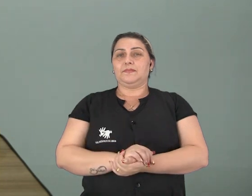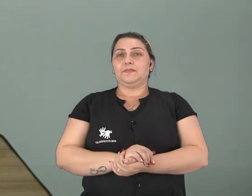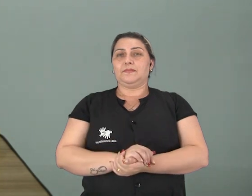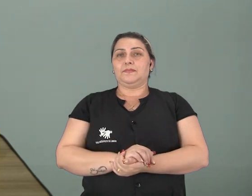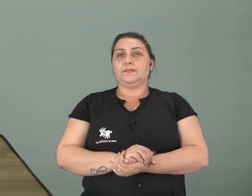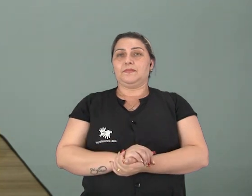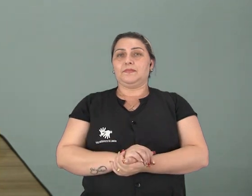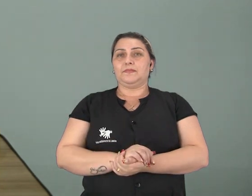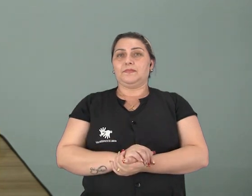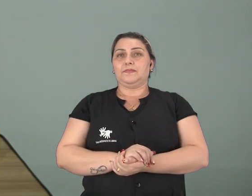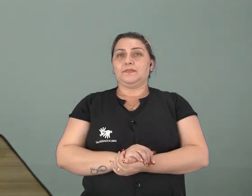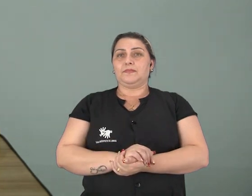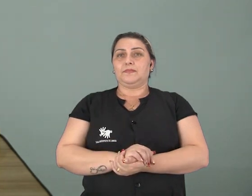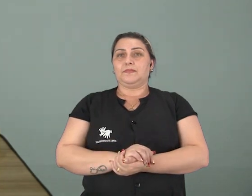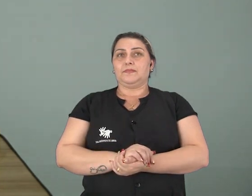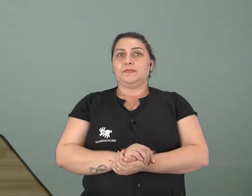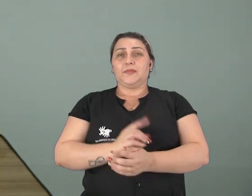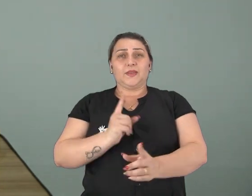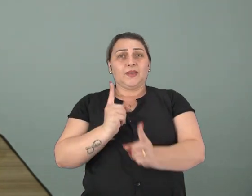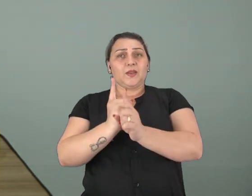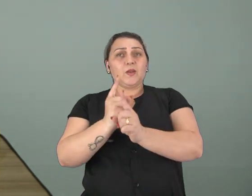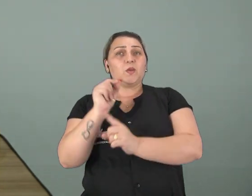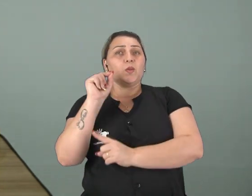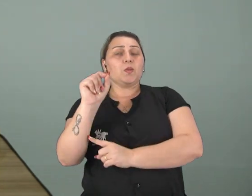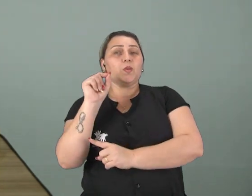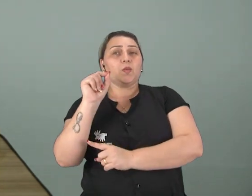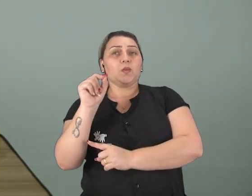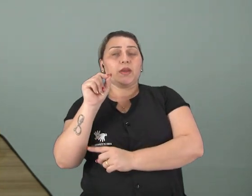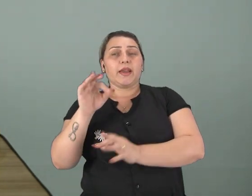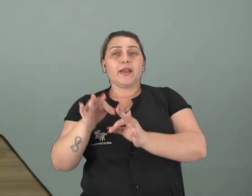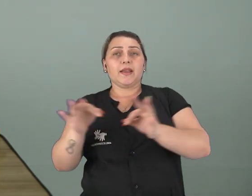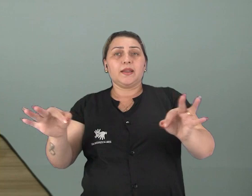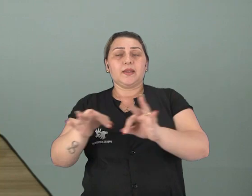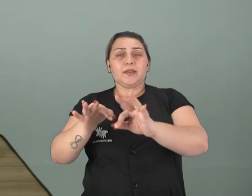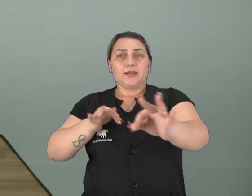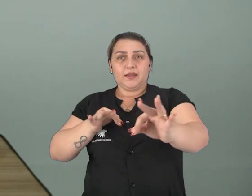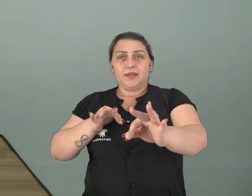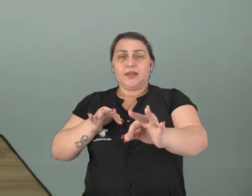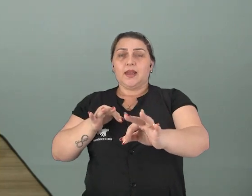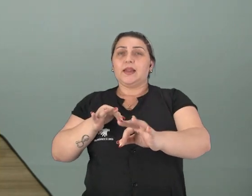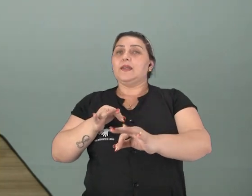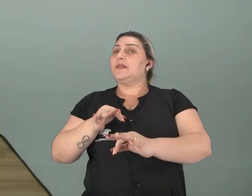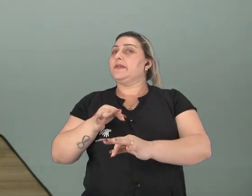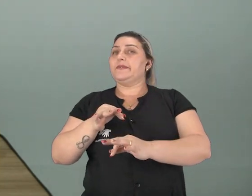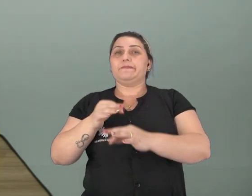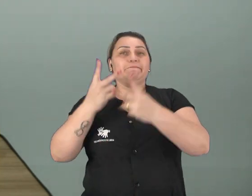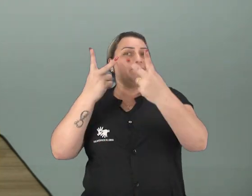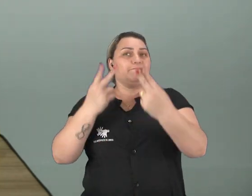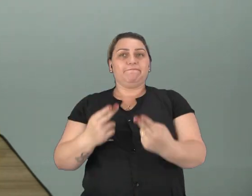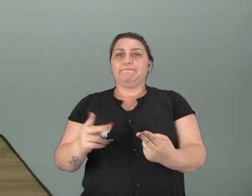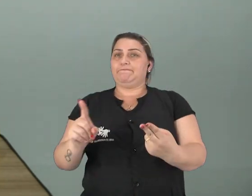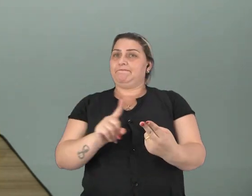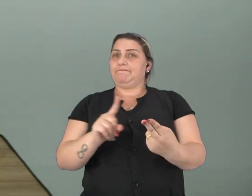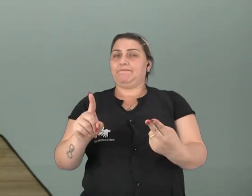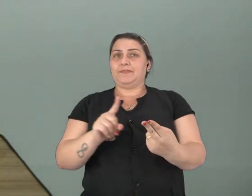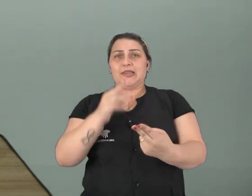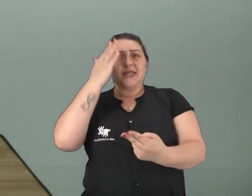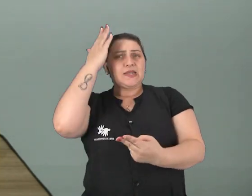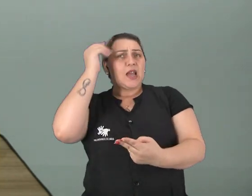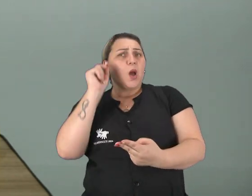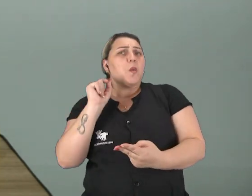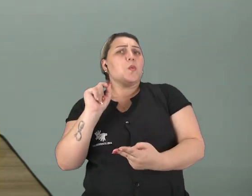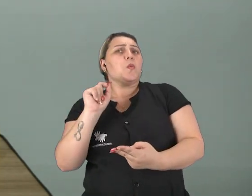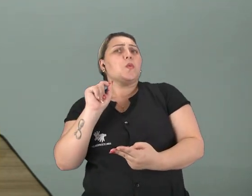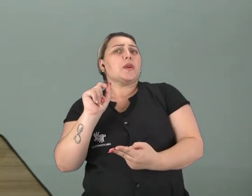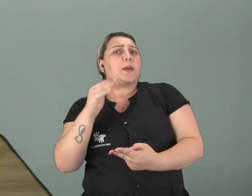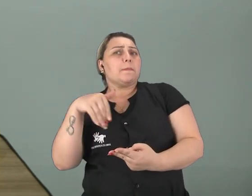Então, eles descobriram o quê? Que as medidas, elas não são iguais. E sabe o que